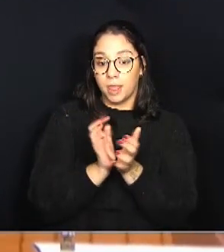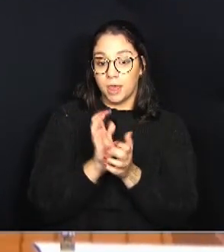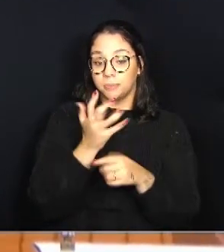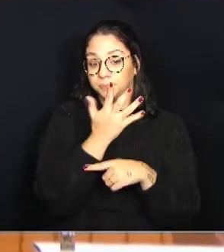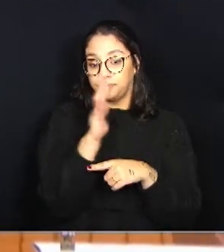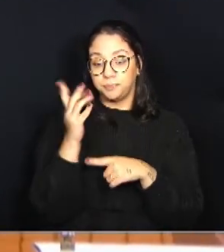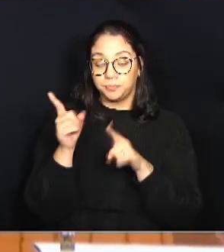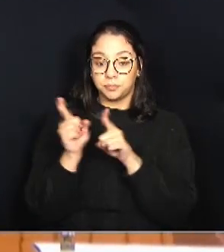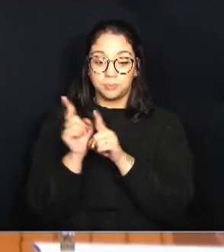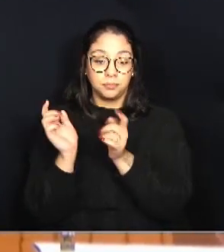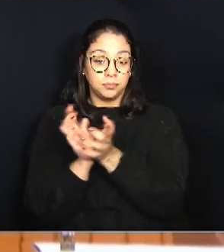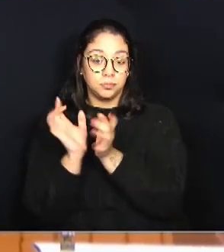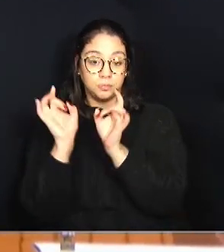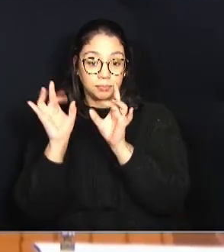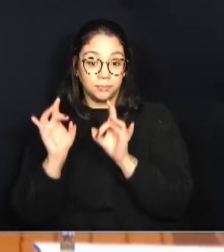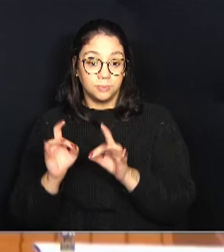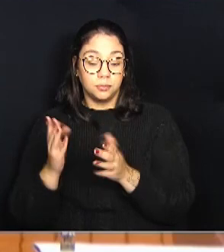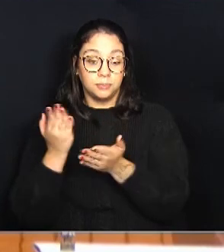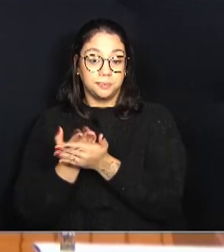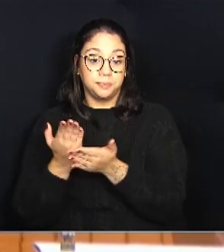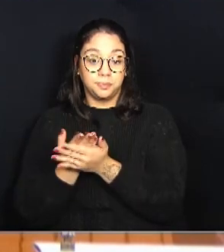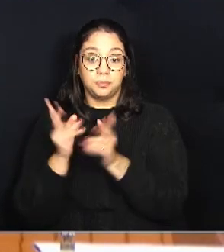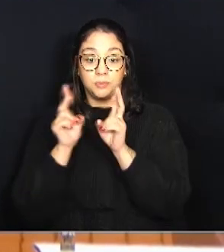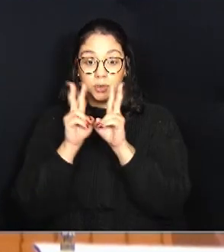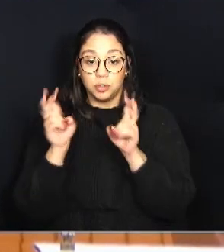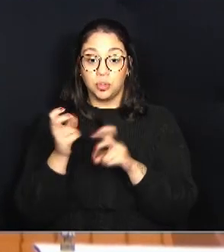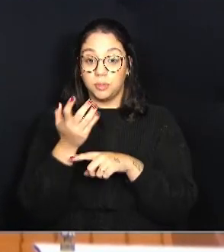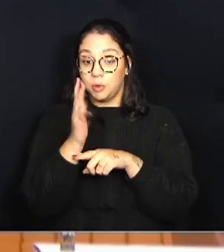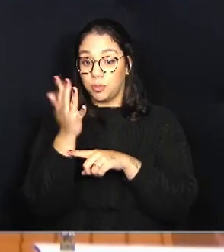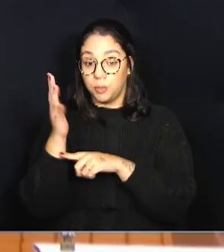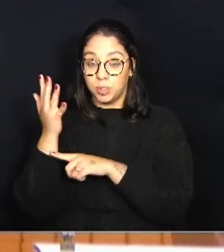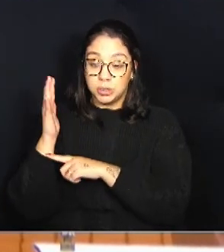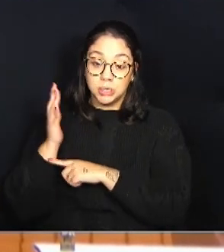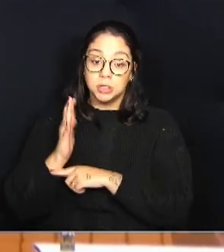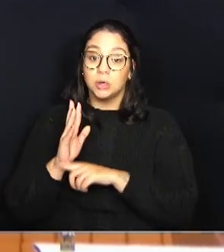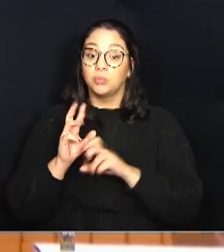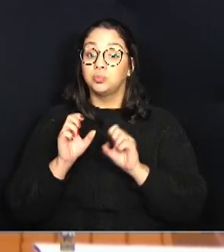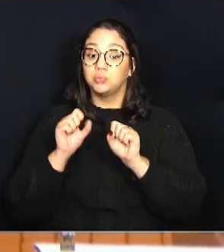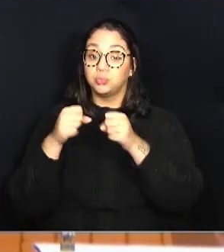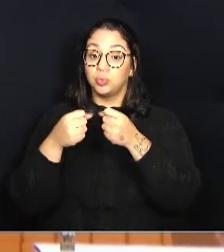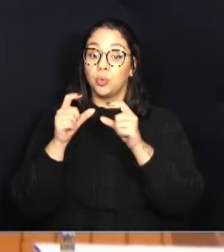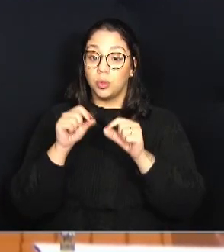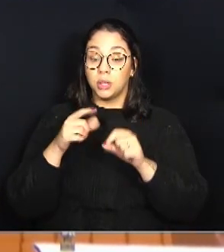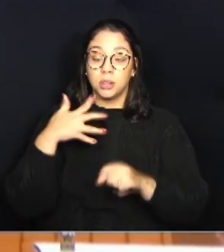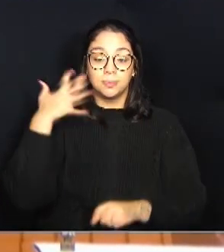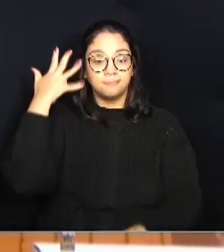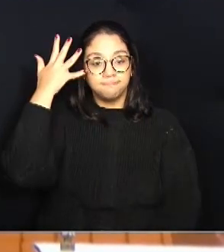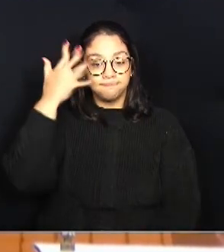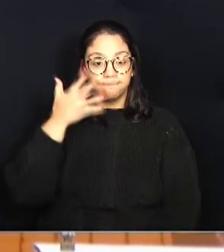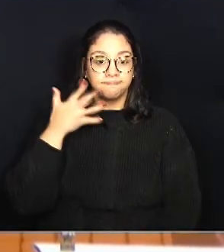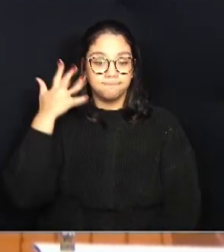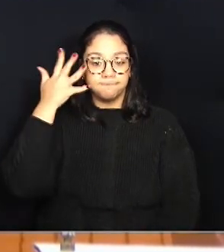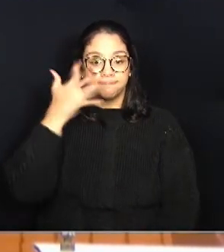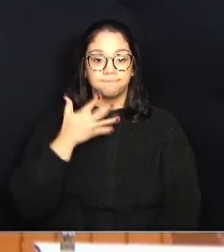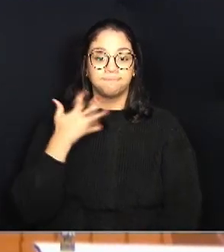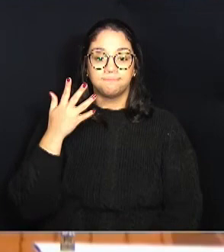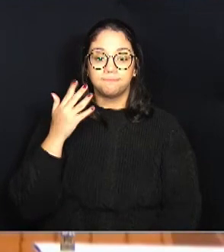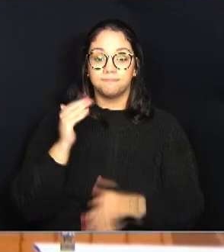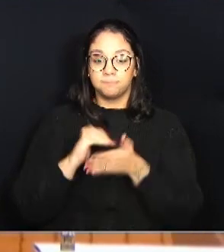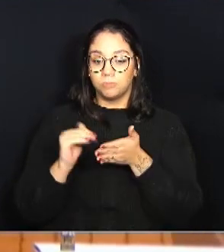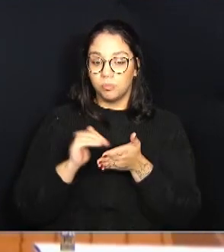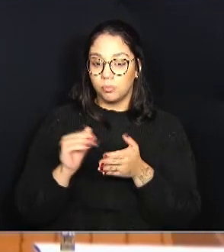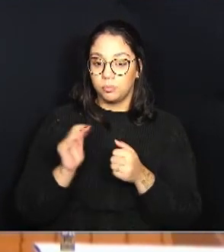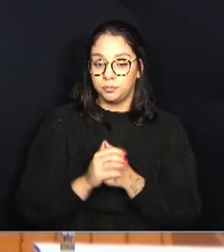Comissão Especial de Estudos sobre a Arborização Urbana, reforçou o discurso do secretário. O mundo todo